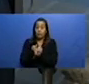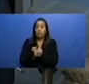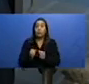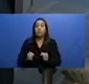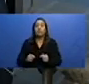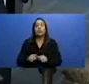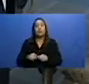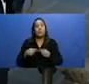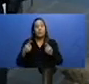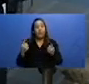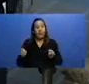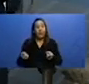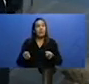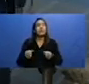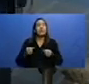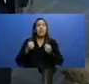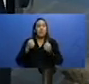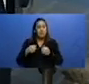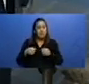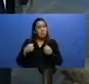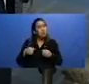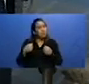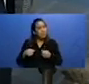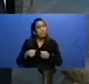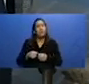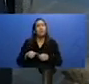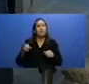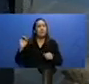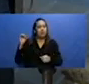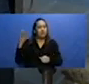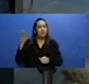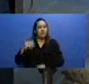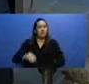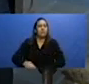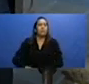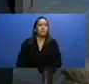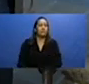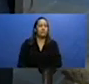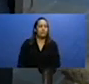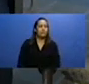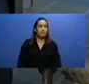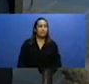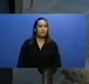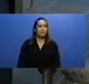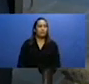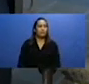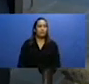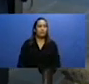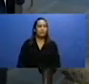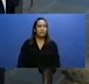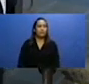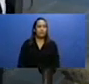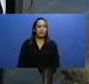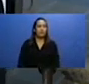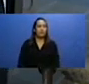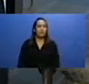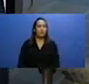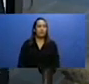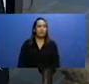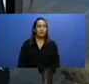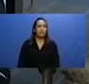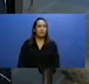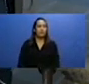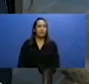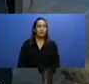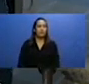mês de abril. A professora costumava colocar lá na parede os aniversariantes do mês, né? Mas é possível